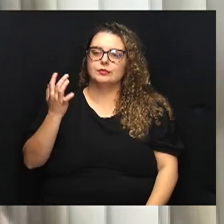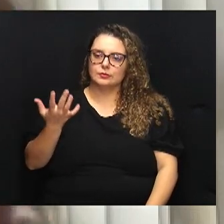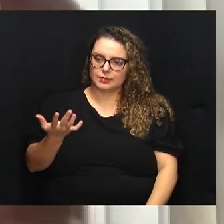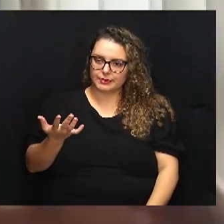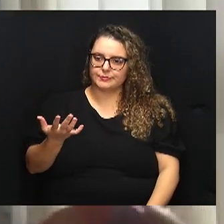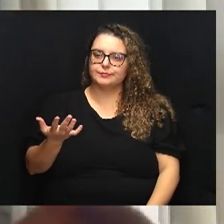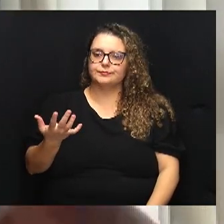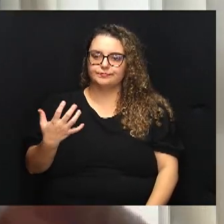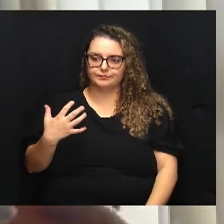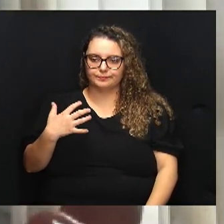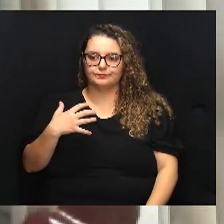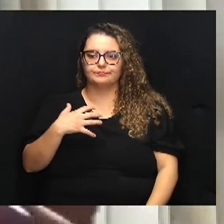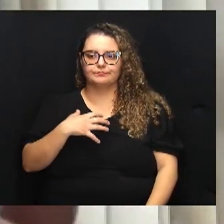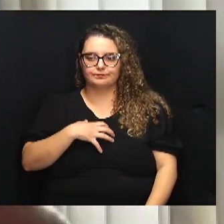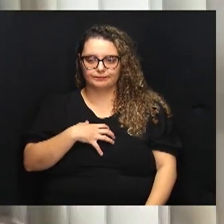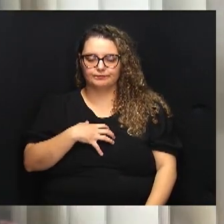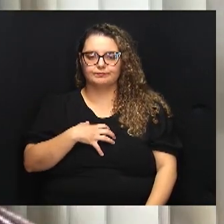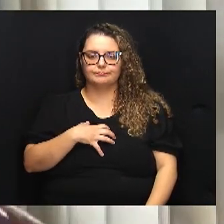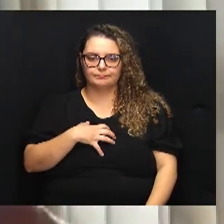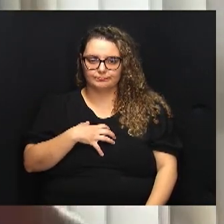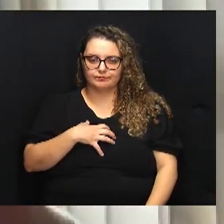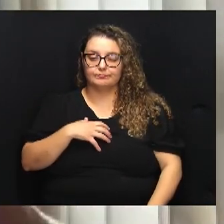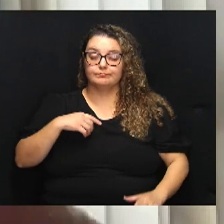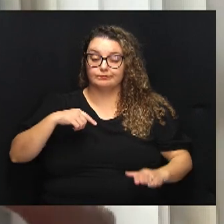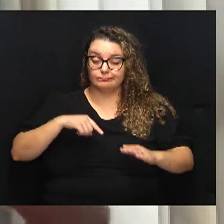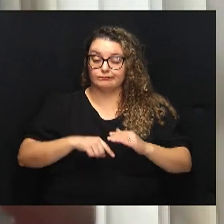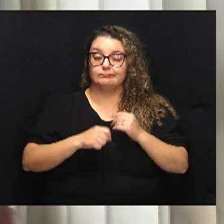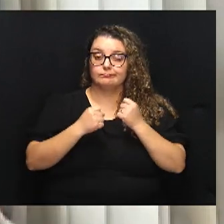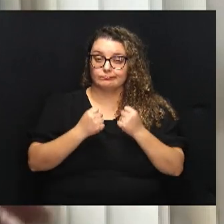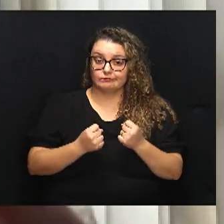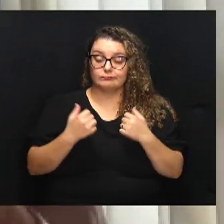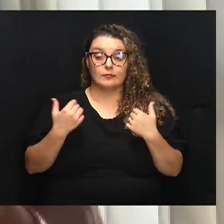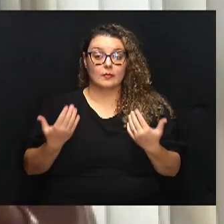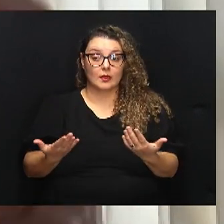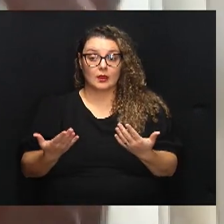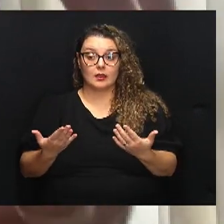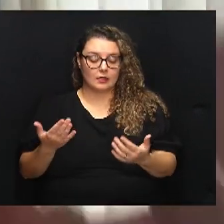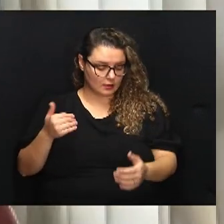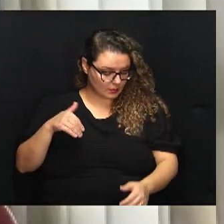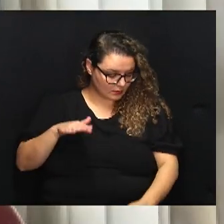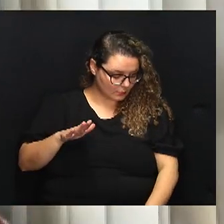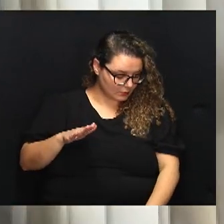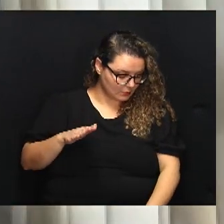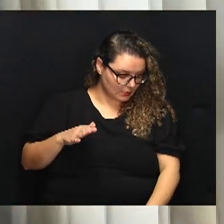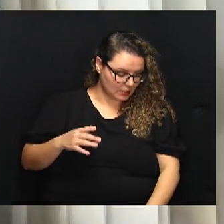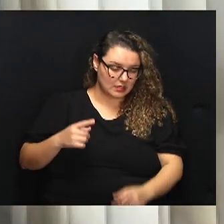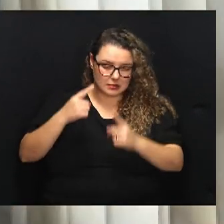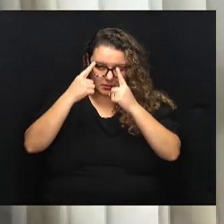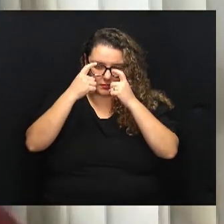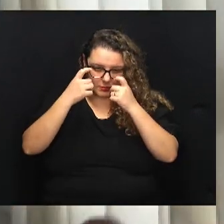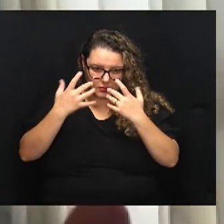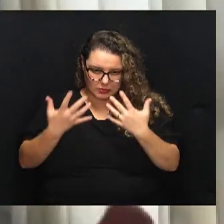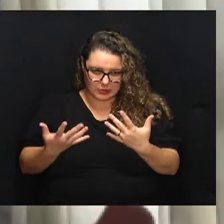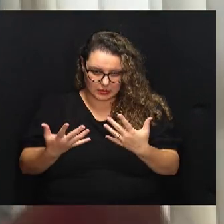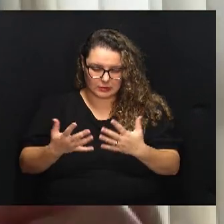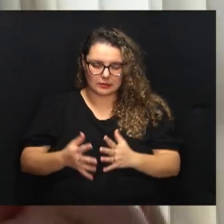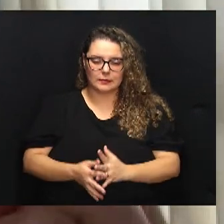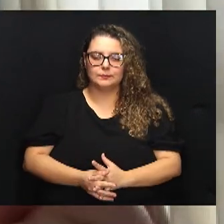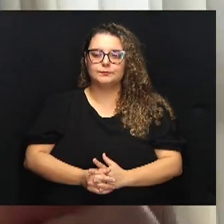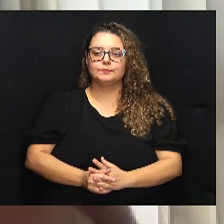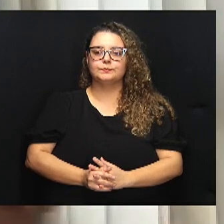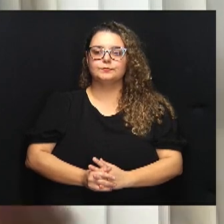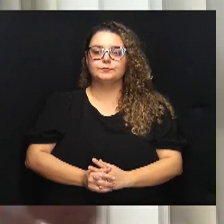forma muito intensa e aí muito mais agressiva, vamos chamar assim.